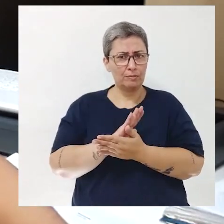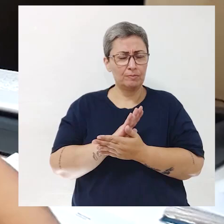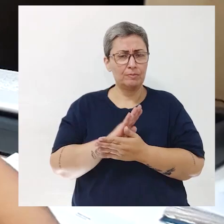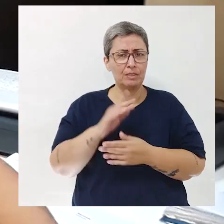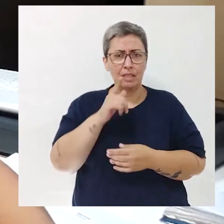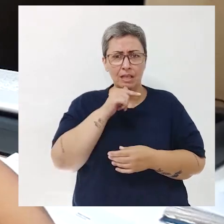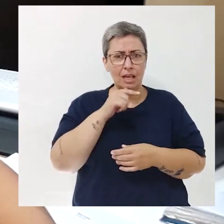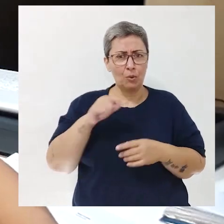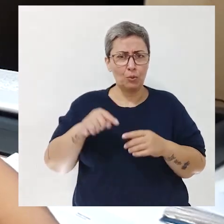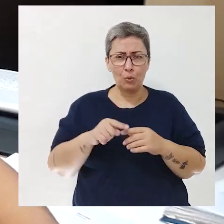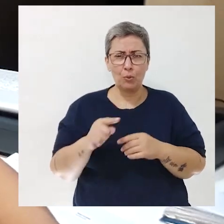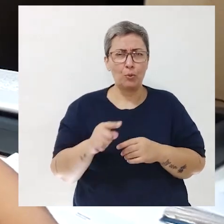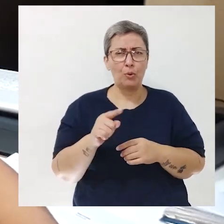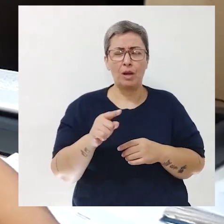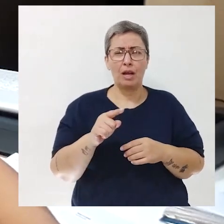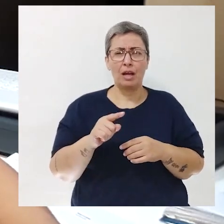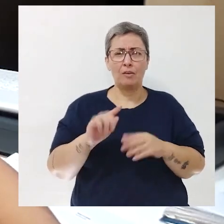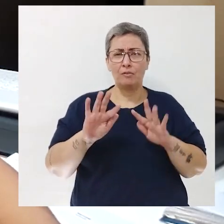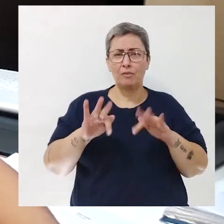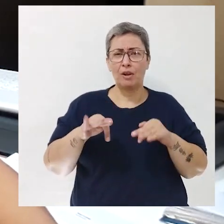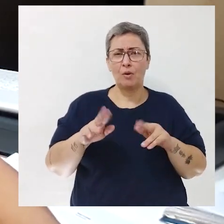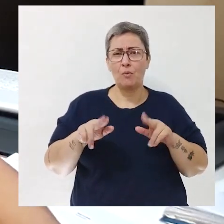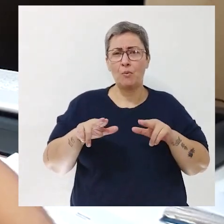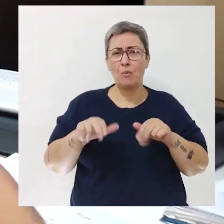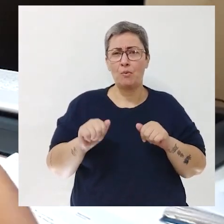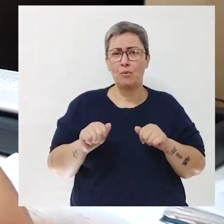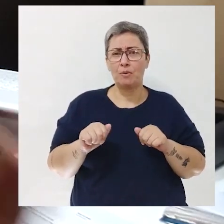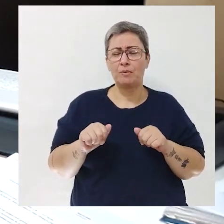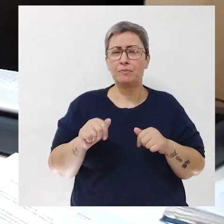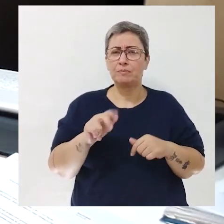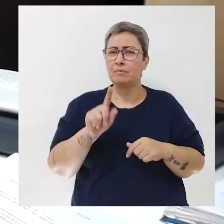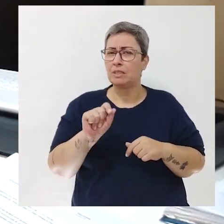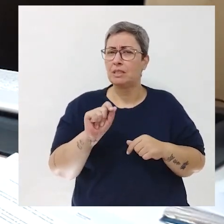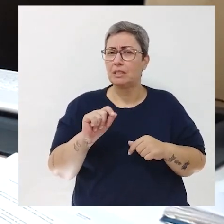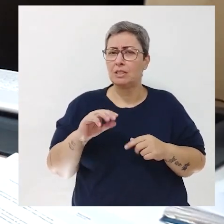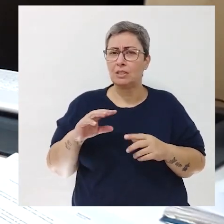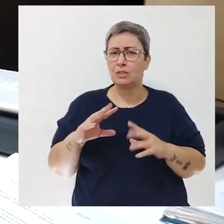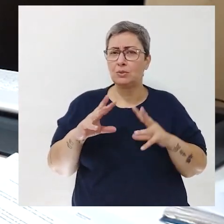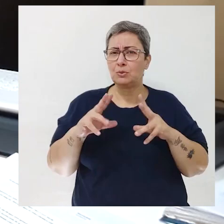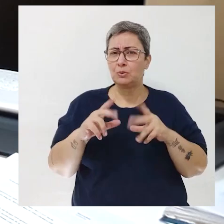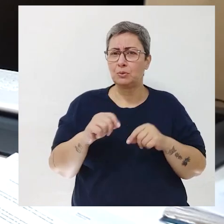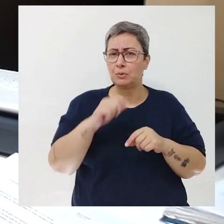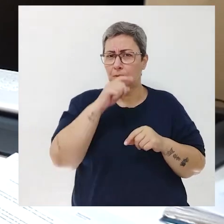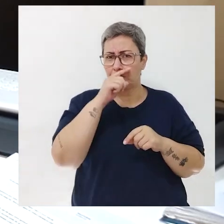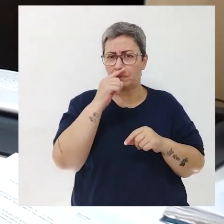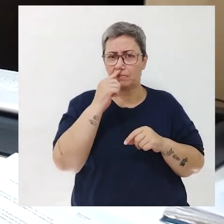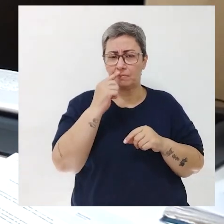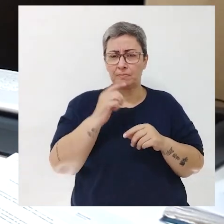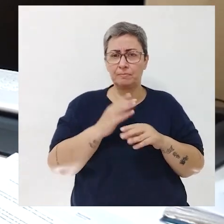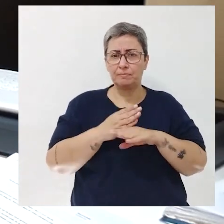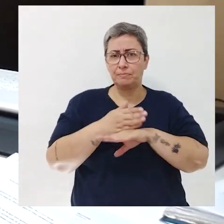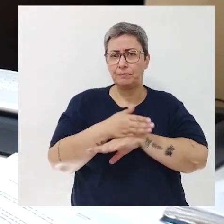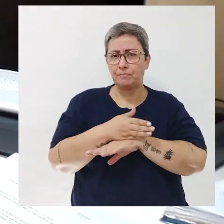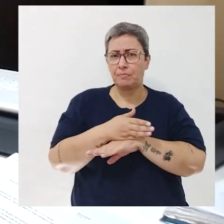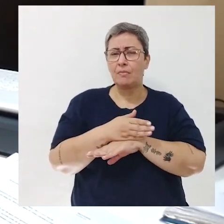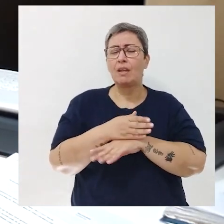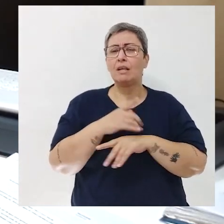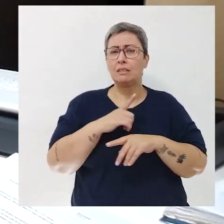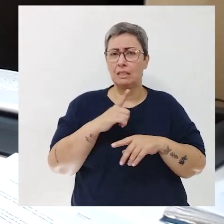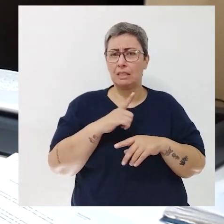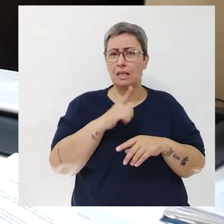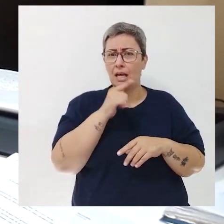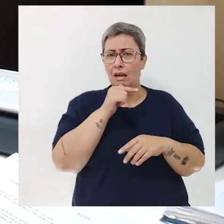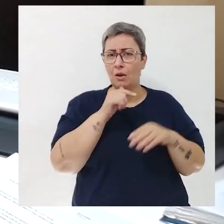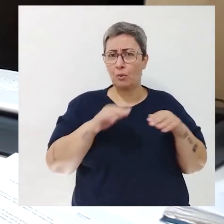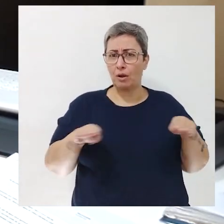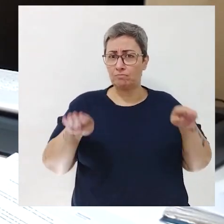acabar? Água infinita, infinito, não acaba nunca. Será que todos têm acesso à água